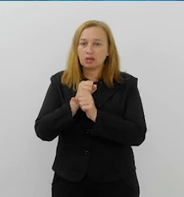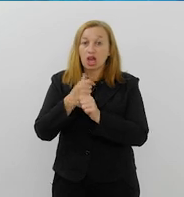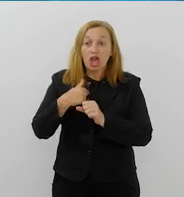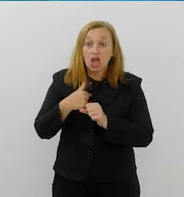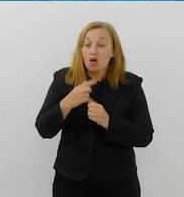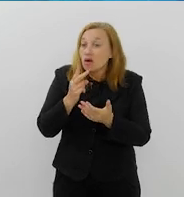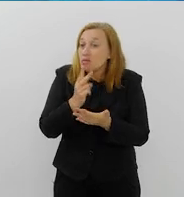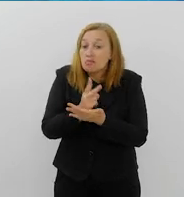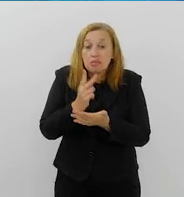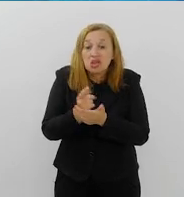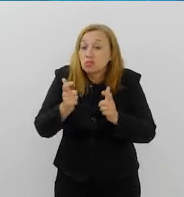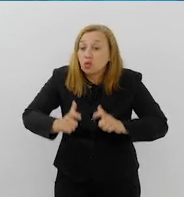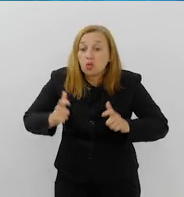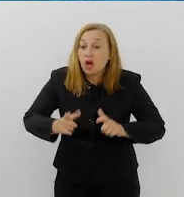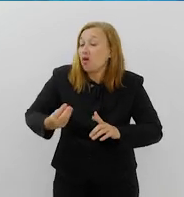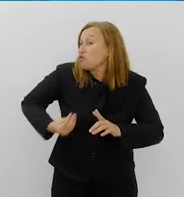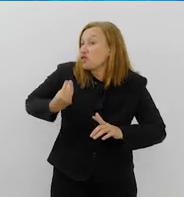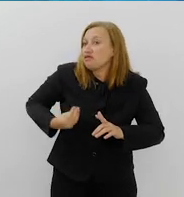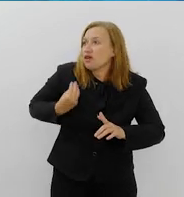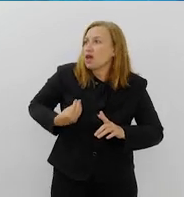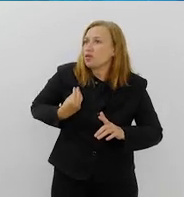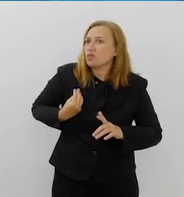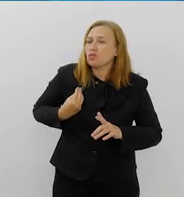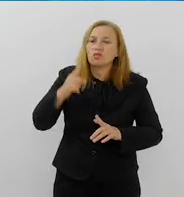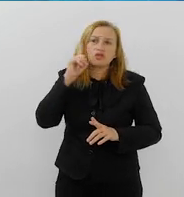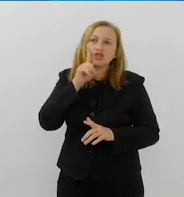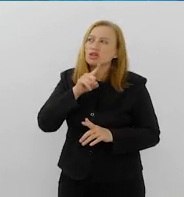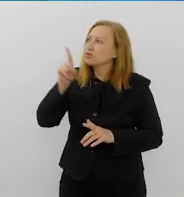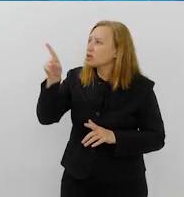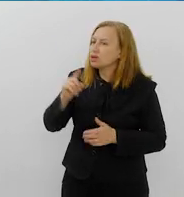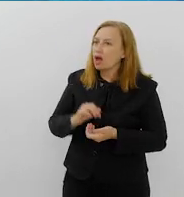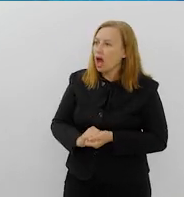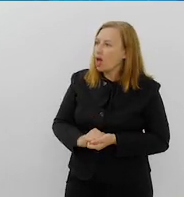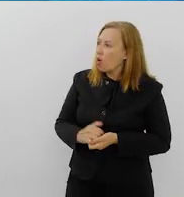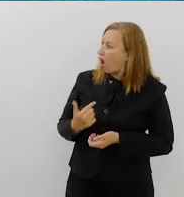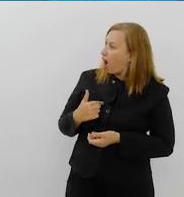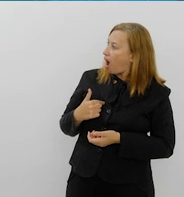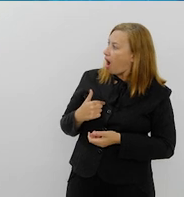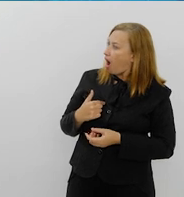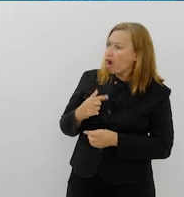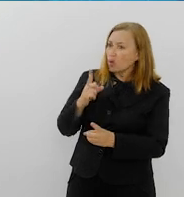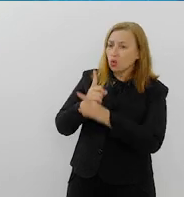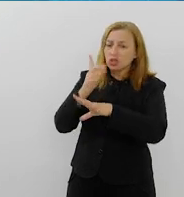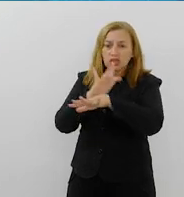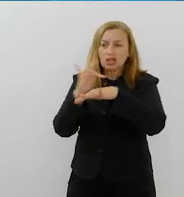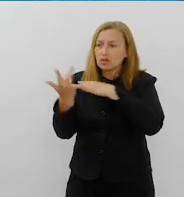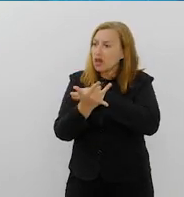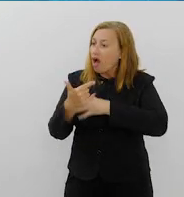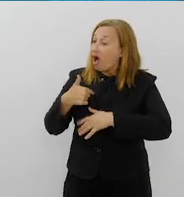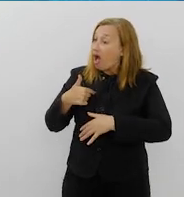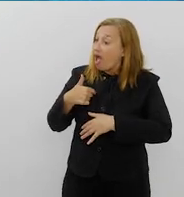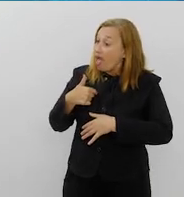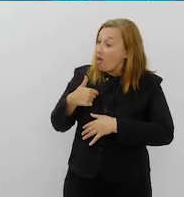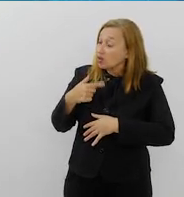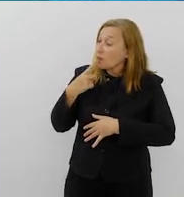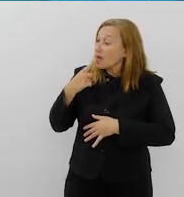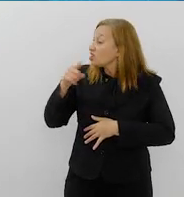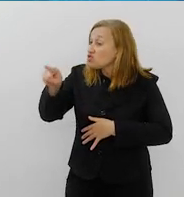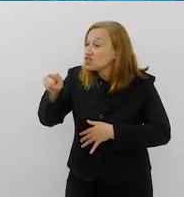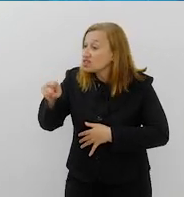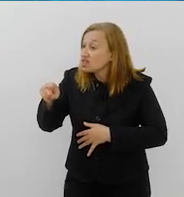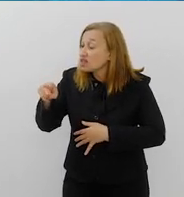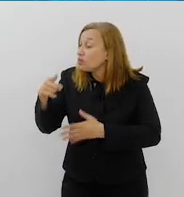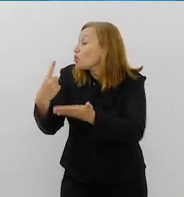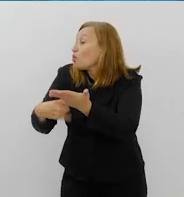estava no exterior, ele estava na mesma cidade. Ele postou uma foto, falei: "Ué, estou perto. Conversamos, estávamos na mesma cidade. Nos encontramos no